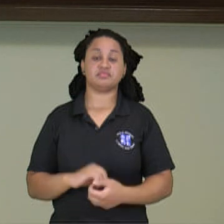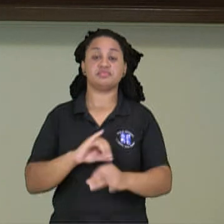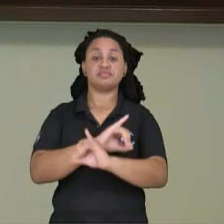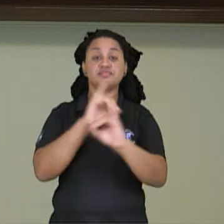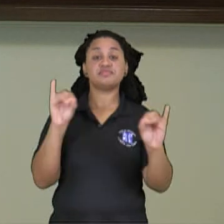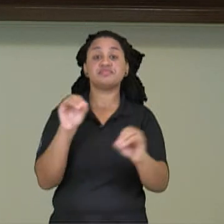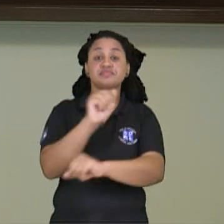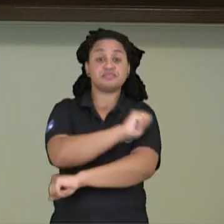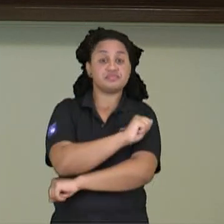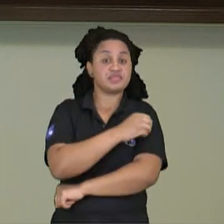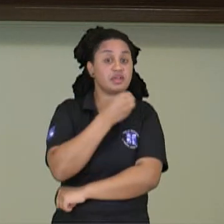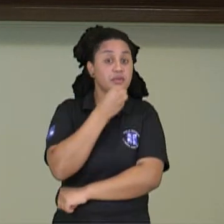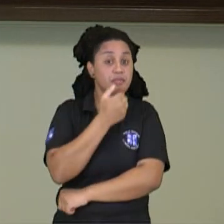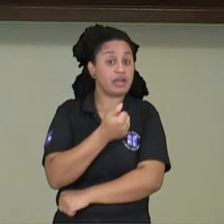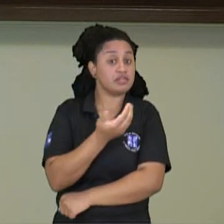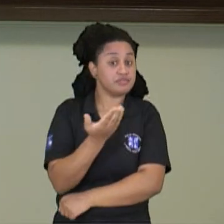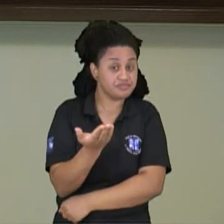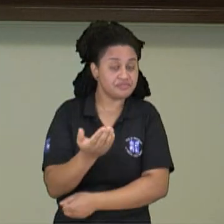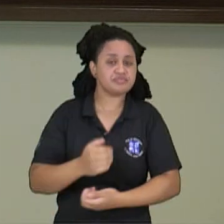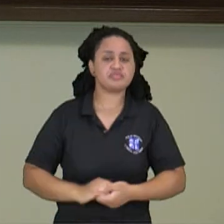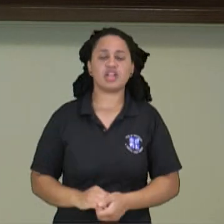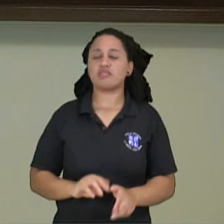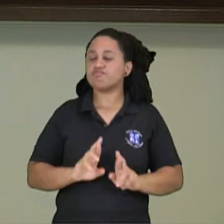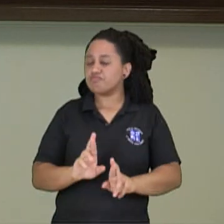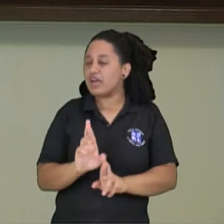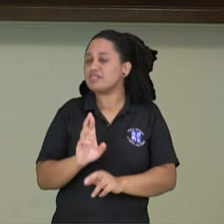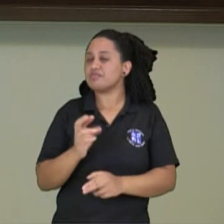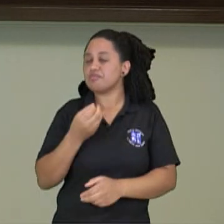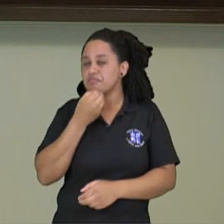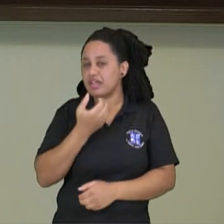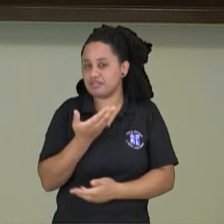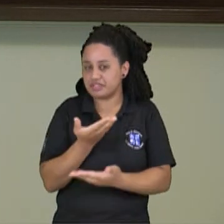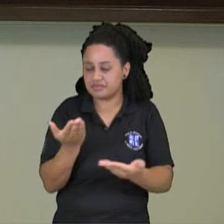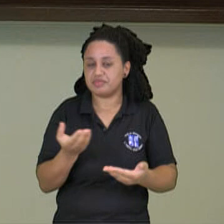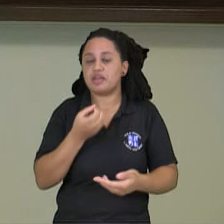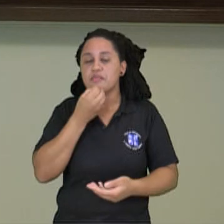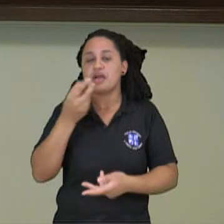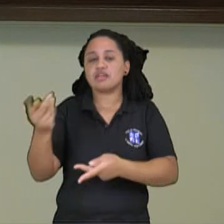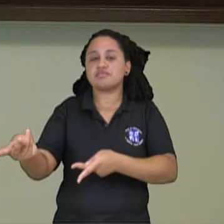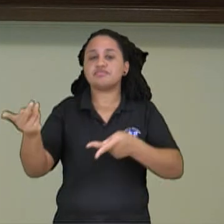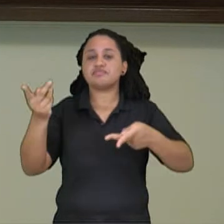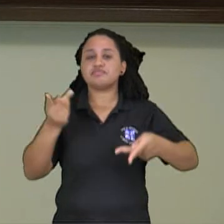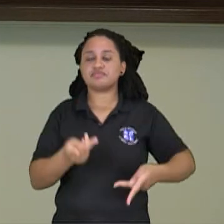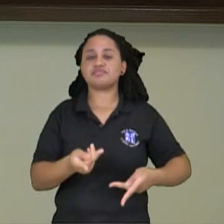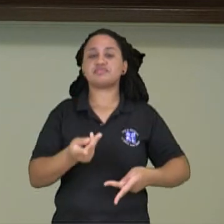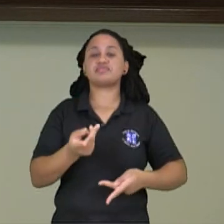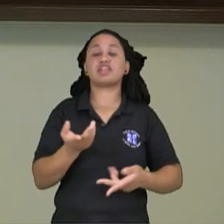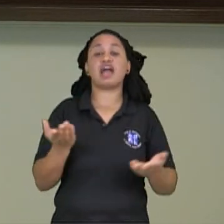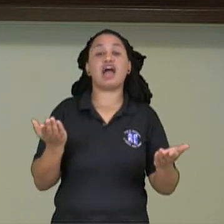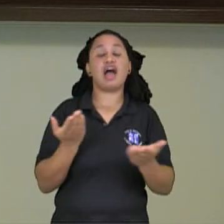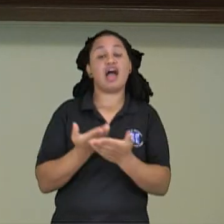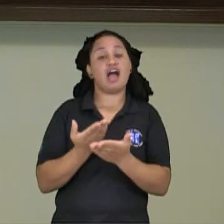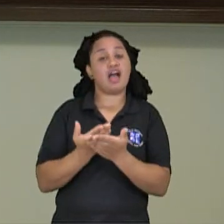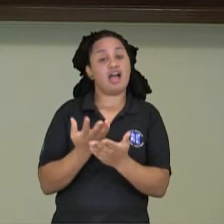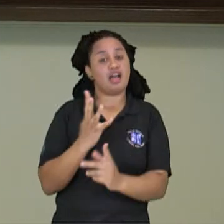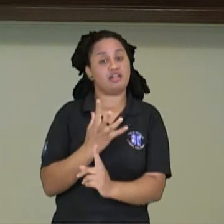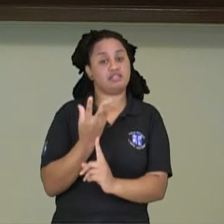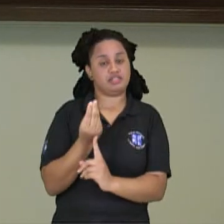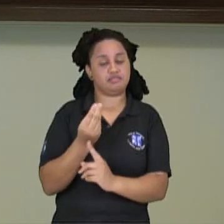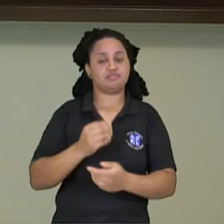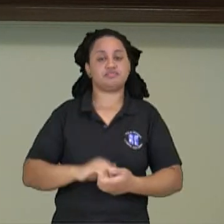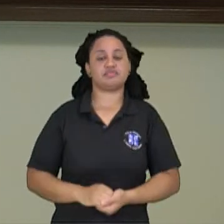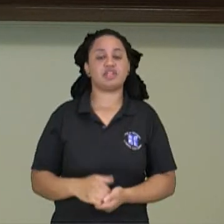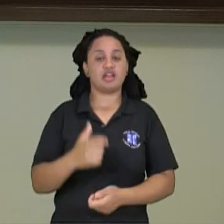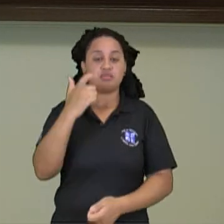Olá, estudante, tudo bem com você? Espero que sim. Seja muito bem-vindo à nossa aula de arte. Eu sou